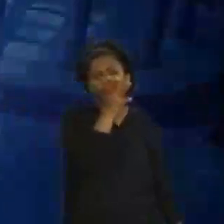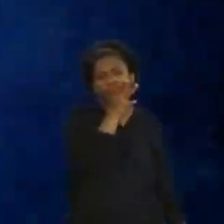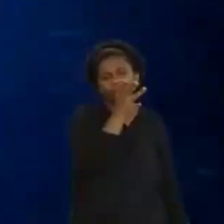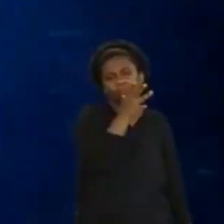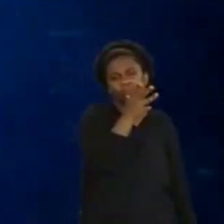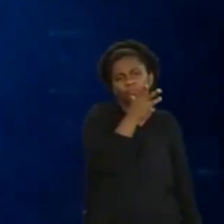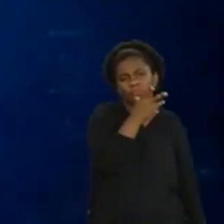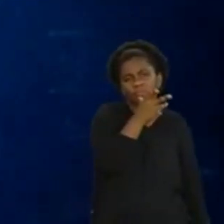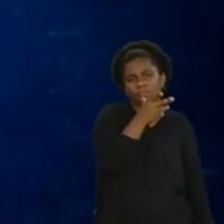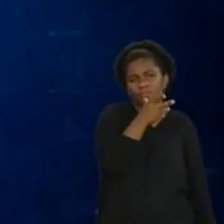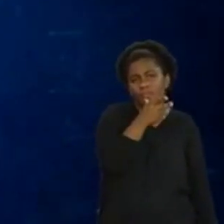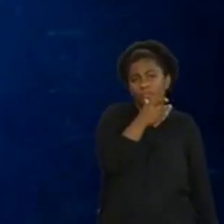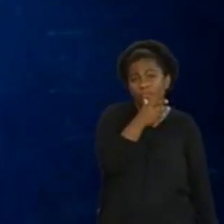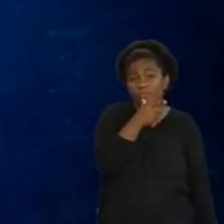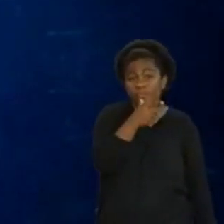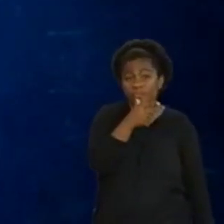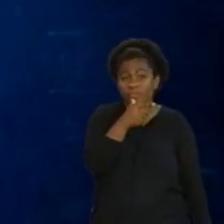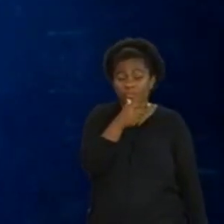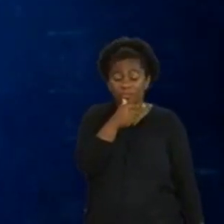se demoram a passar.